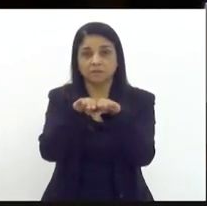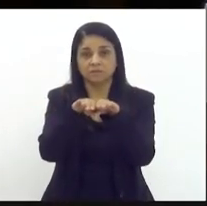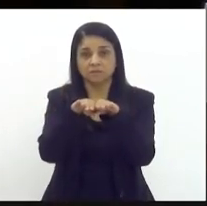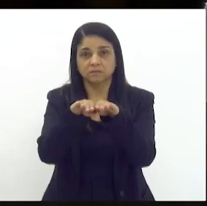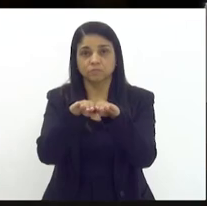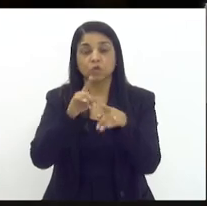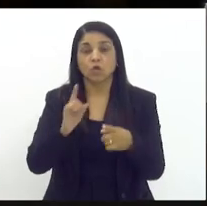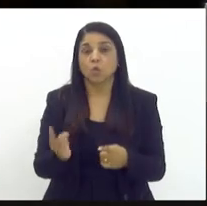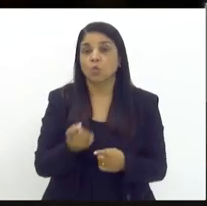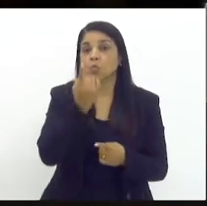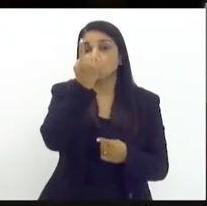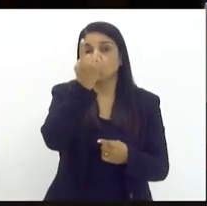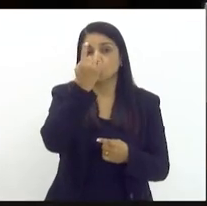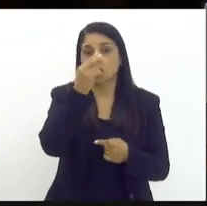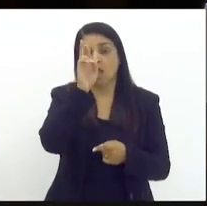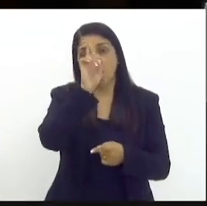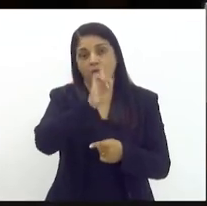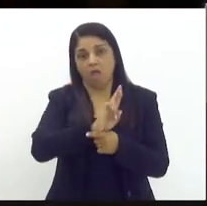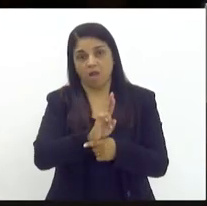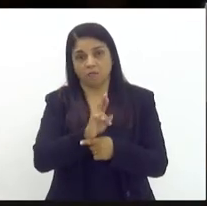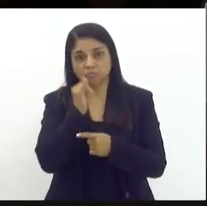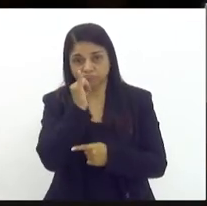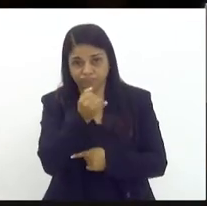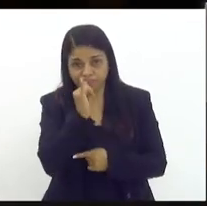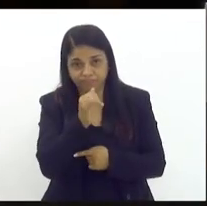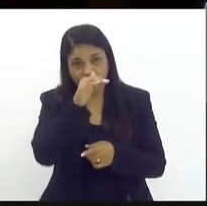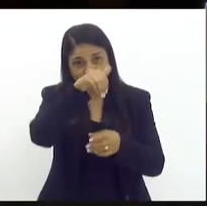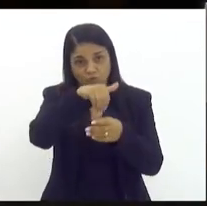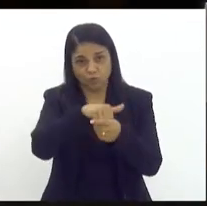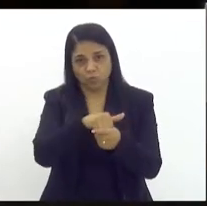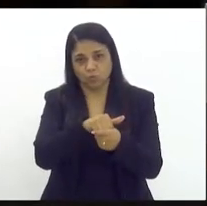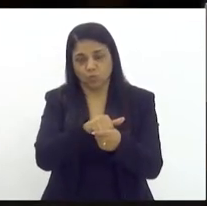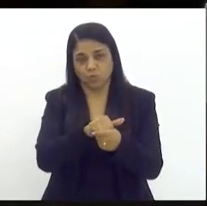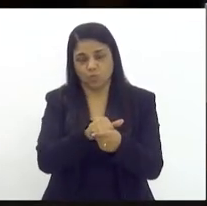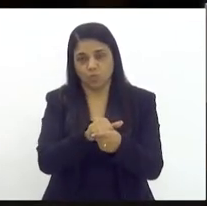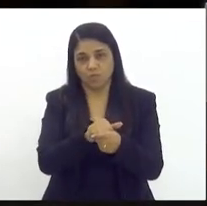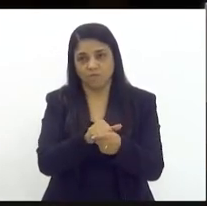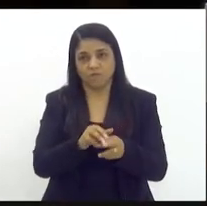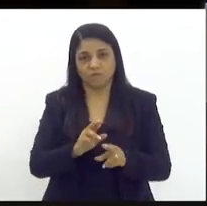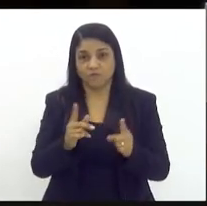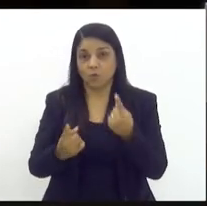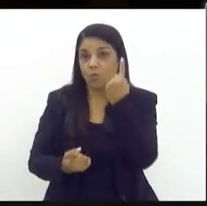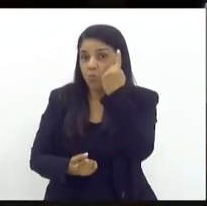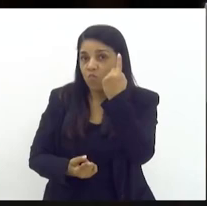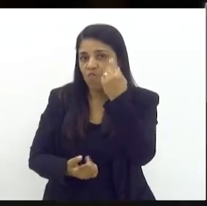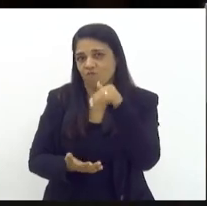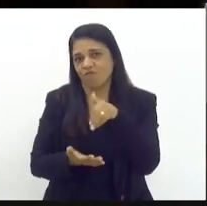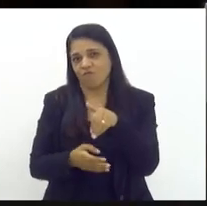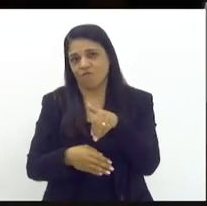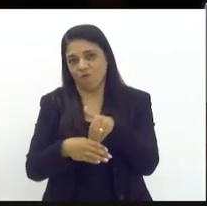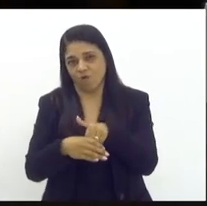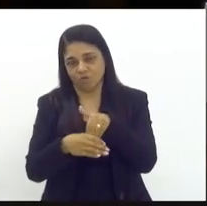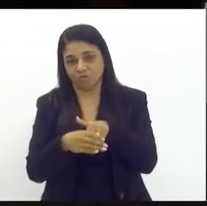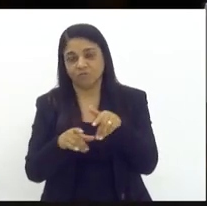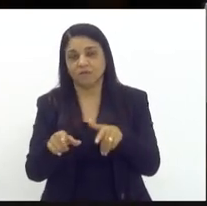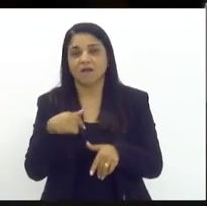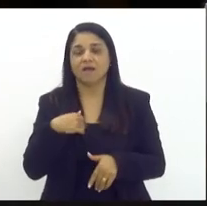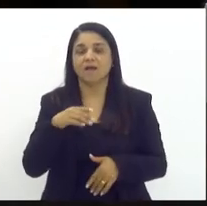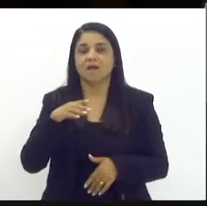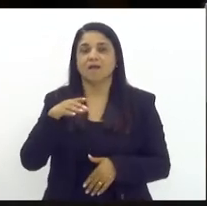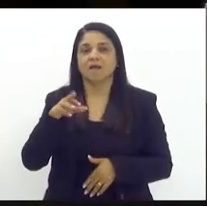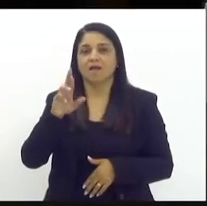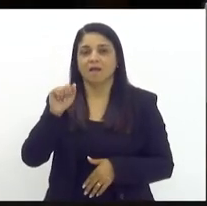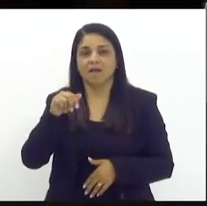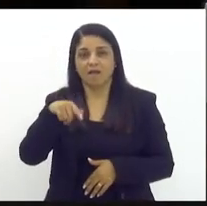para vocês terem uma ideia como Supremo é a Raquel Dodge fez uma pedida um pedido de inconstitucionalidade para